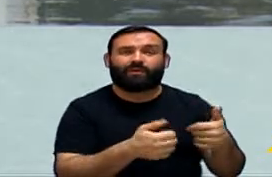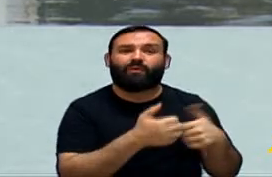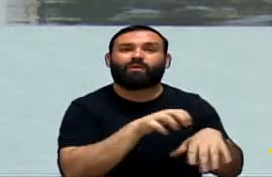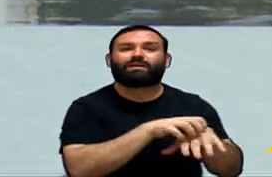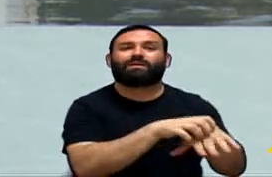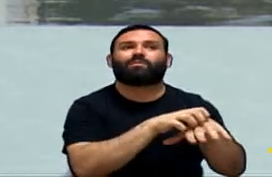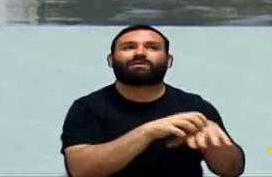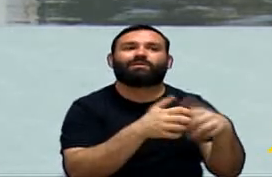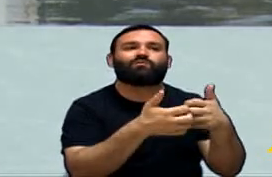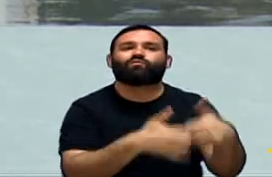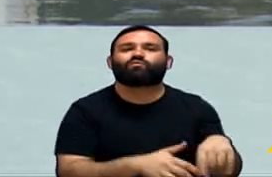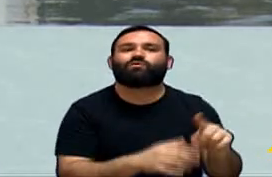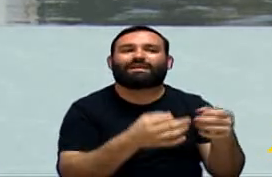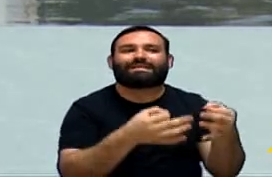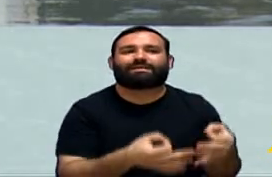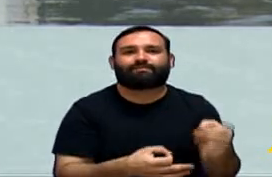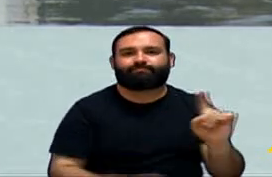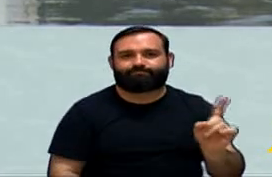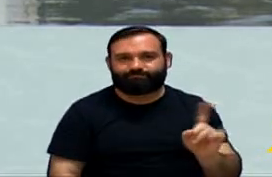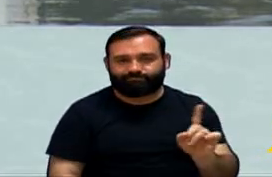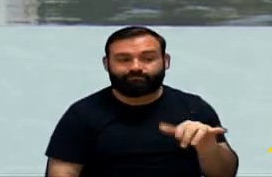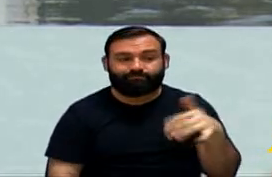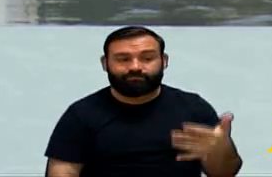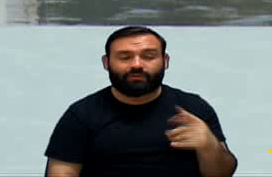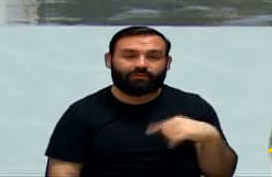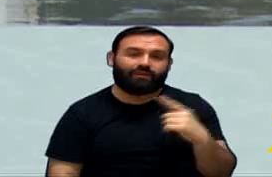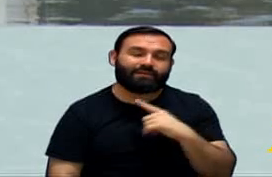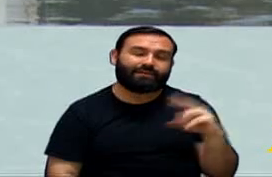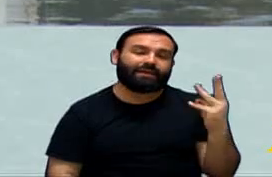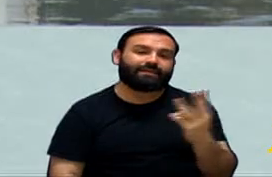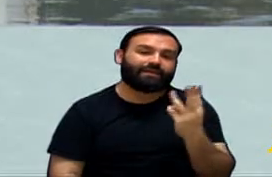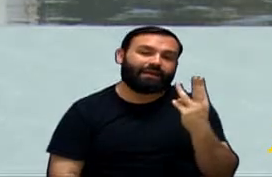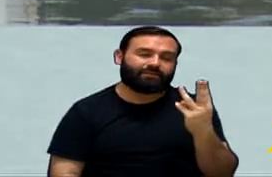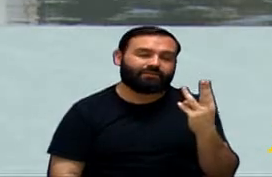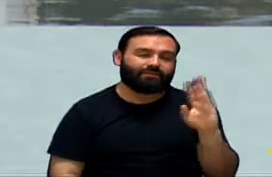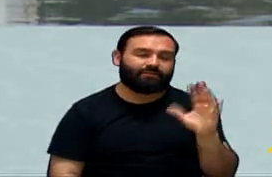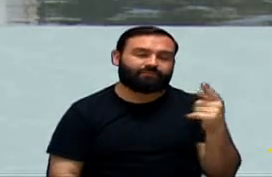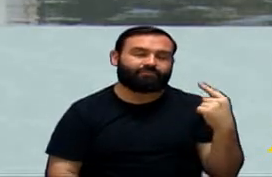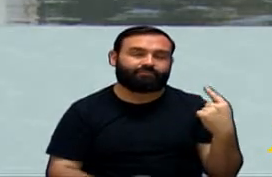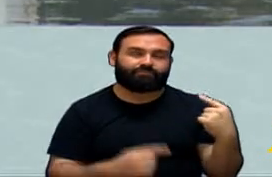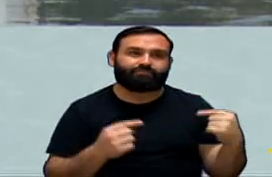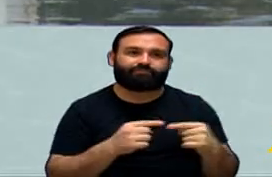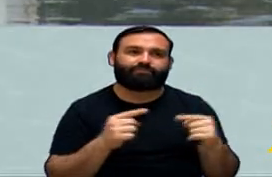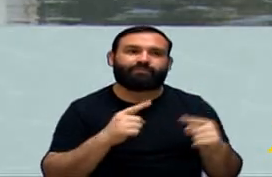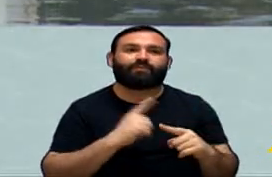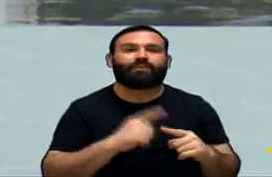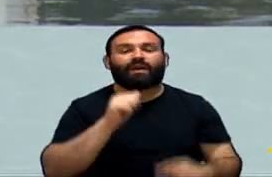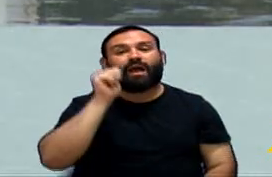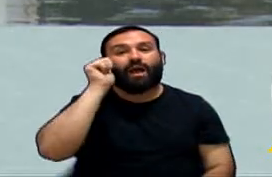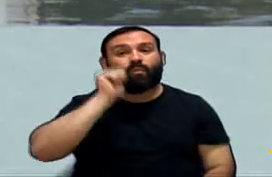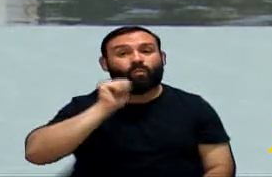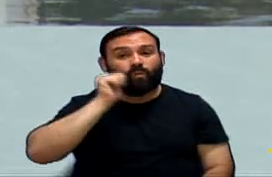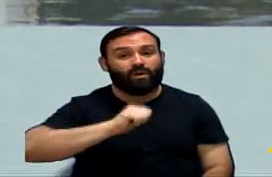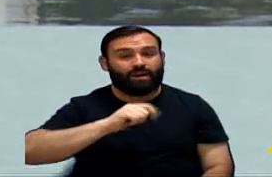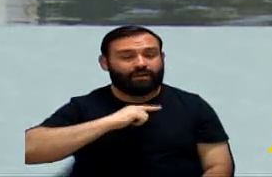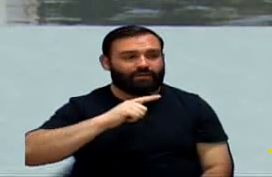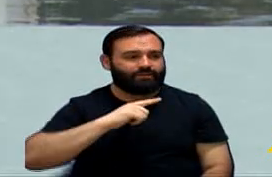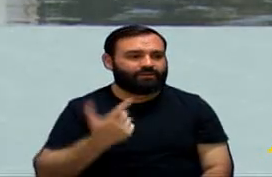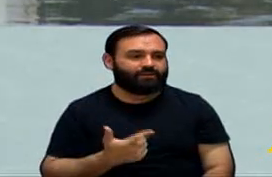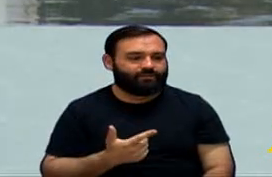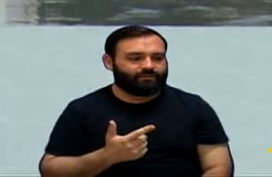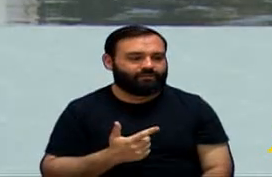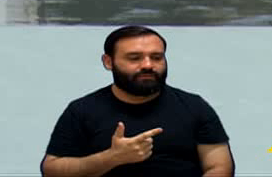não funciona de forma efetiva então recebemos três casos pontuais onde uma senhora que estava com uma bolsa